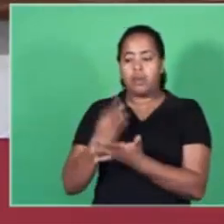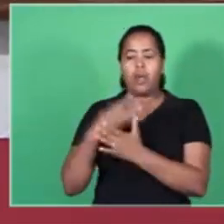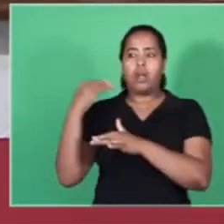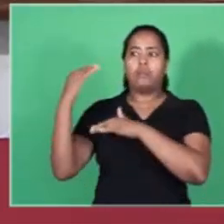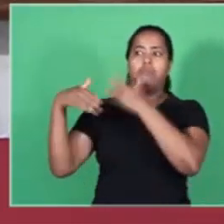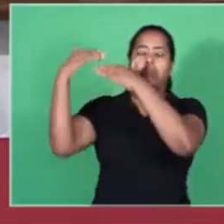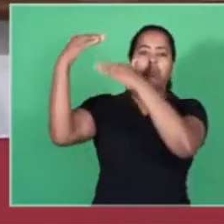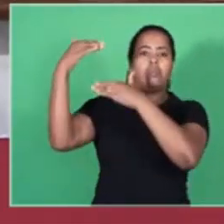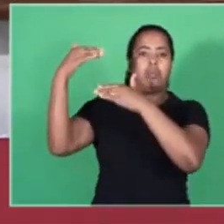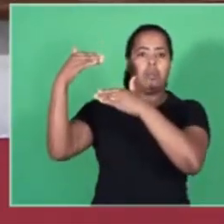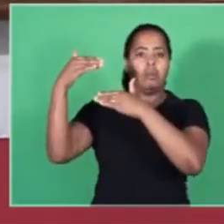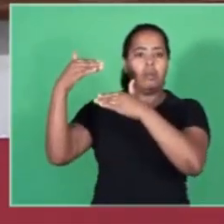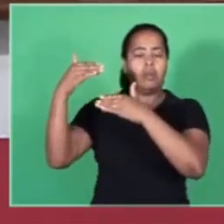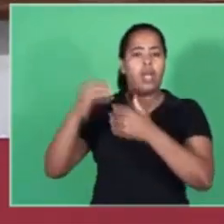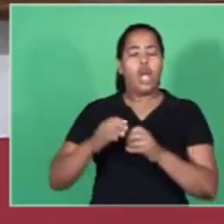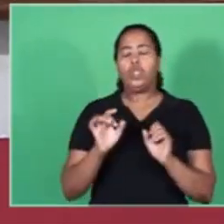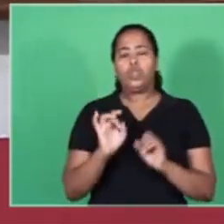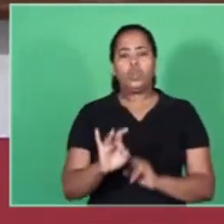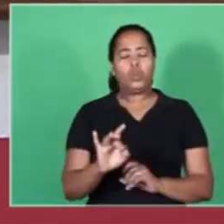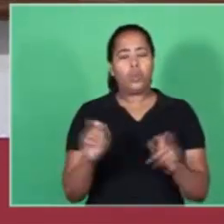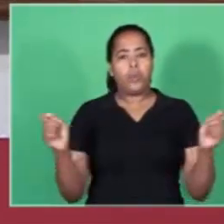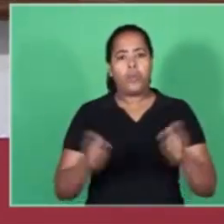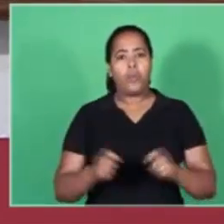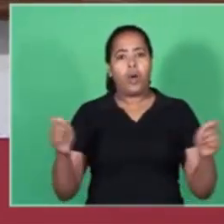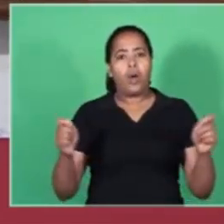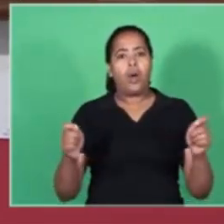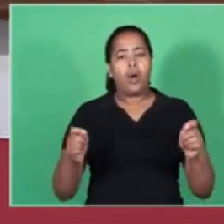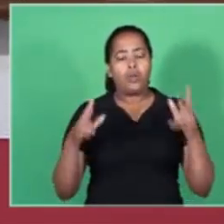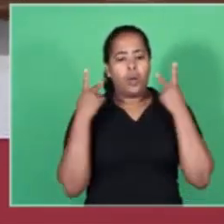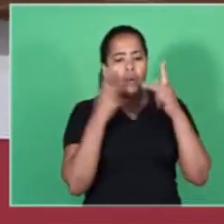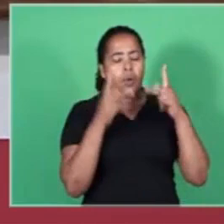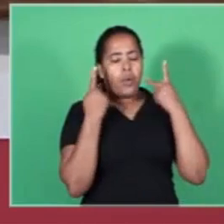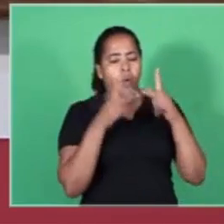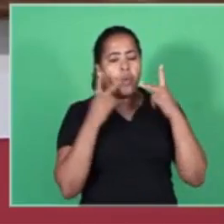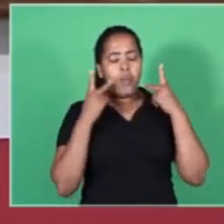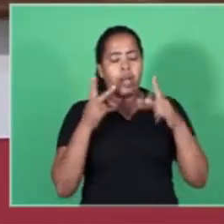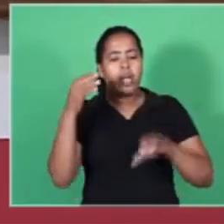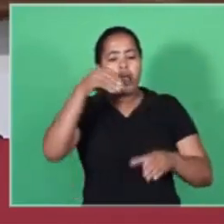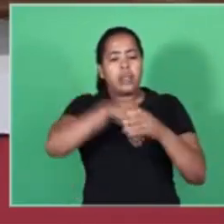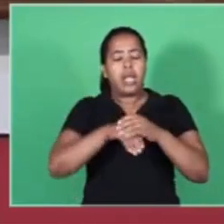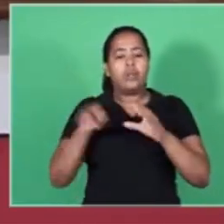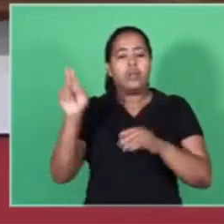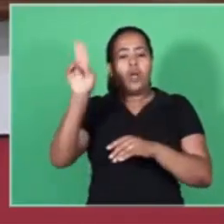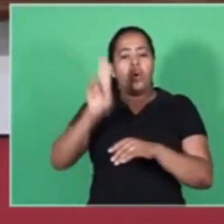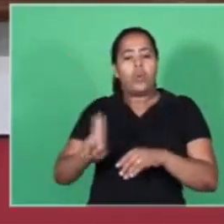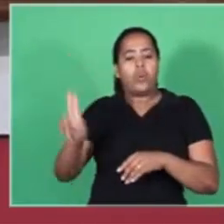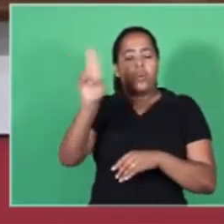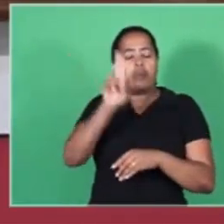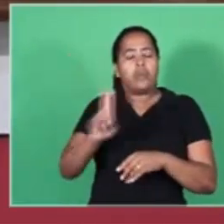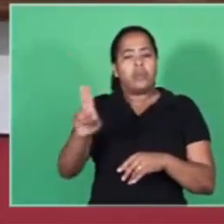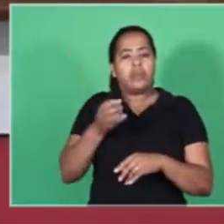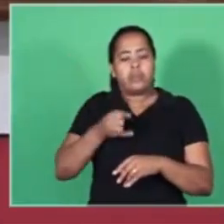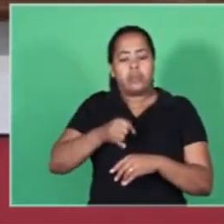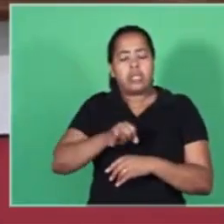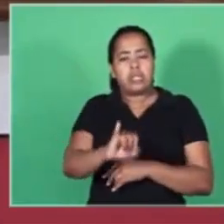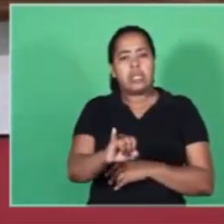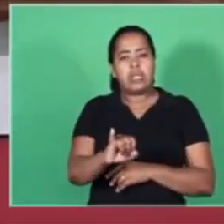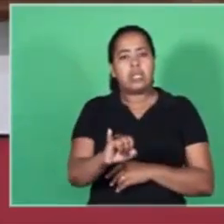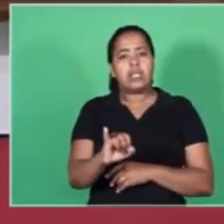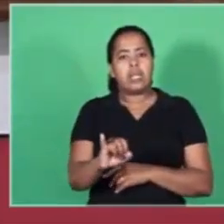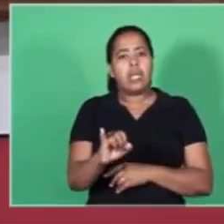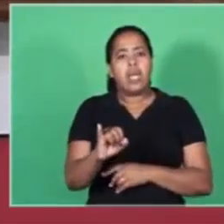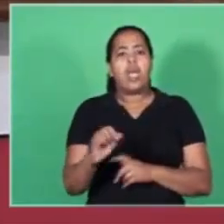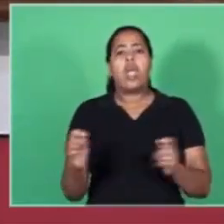Ele disse, eu só posso pregar, ir lá na universidade, se eu tiver condições de